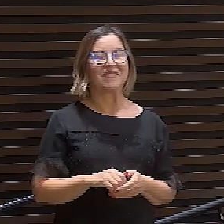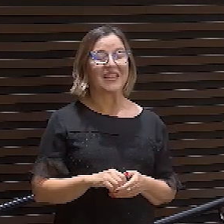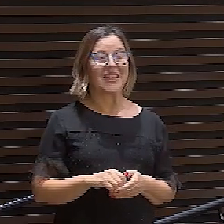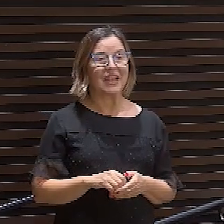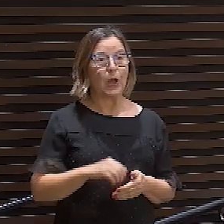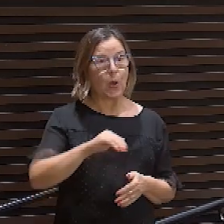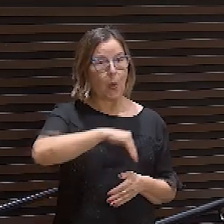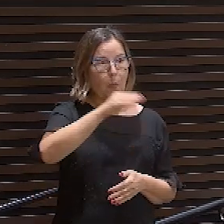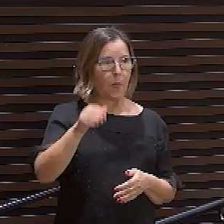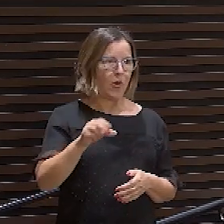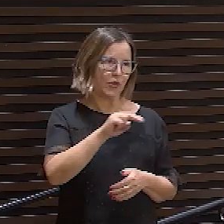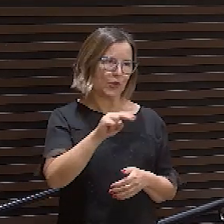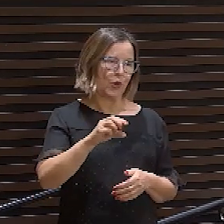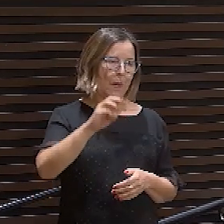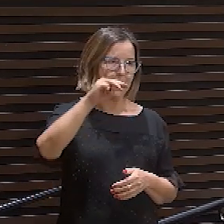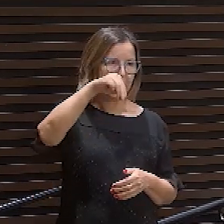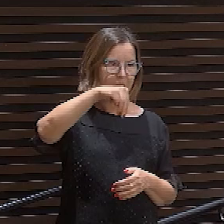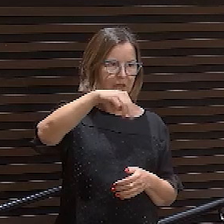ele,